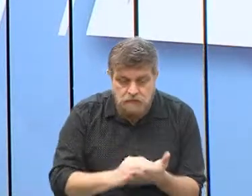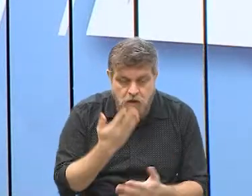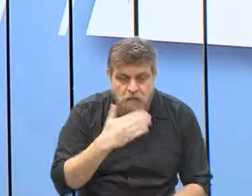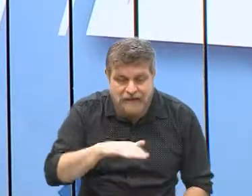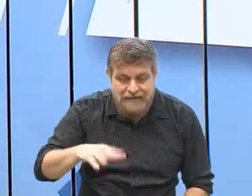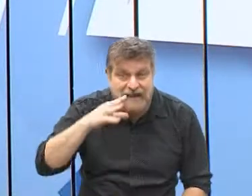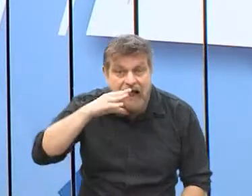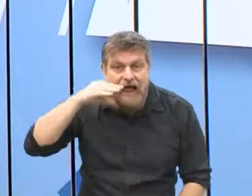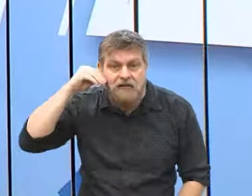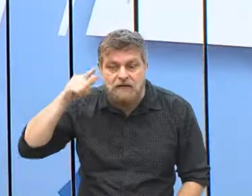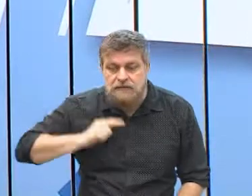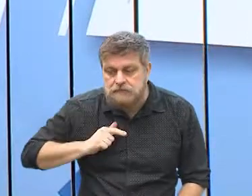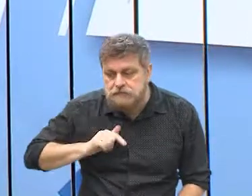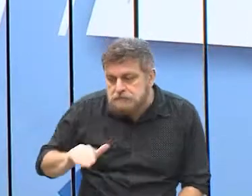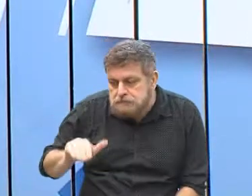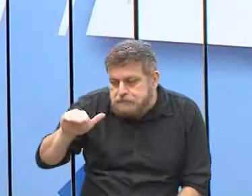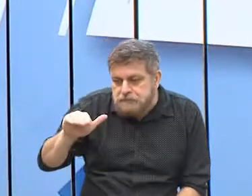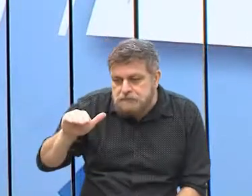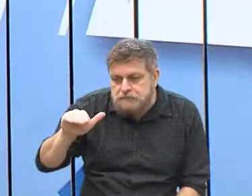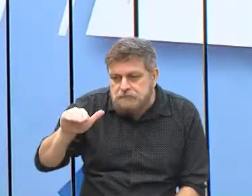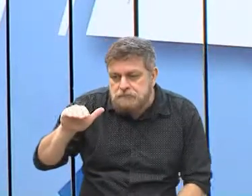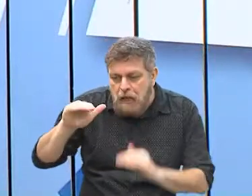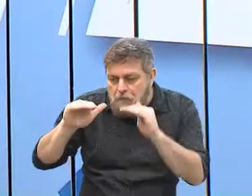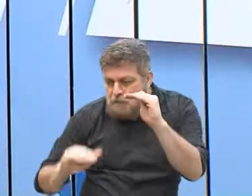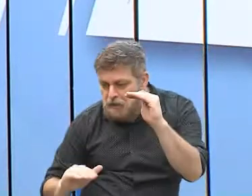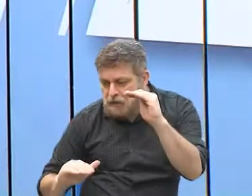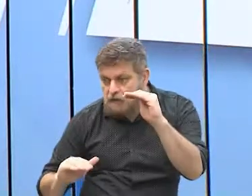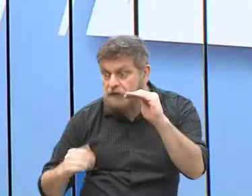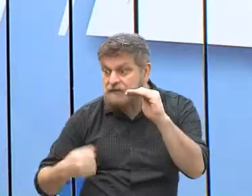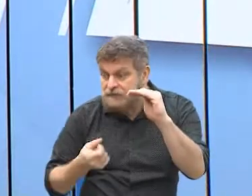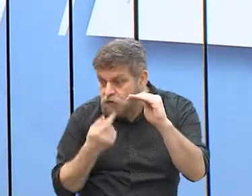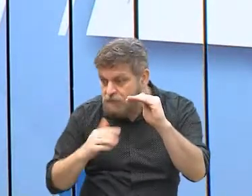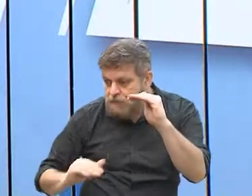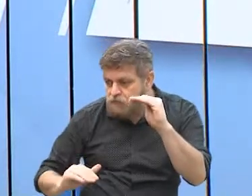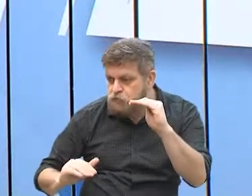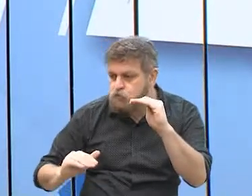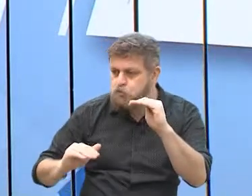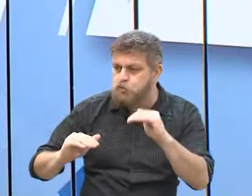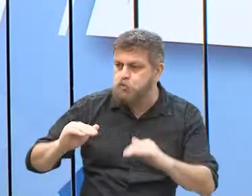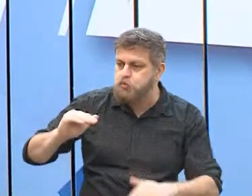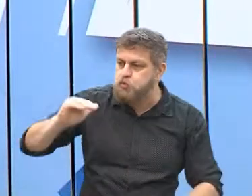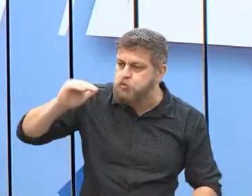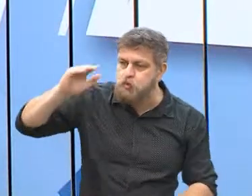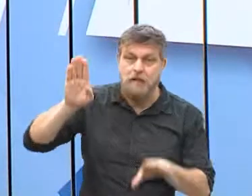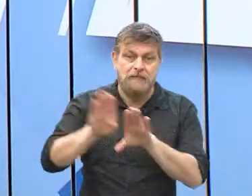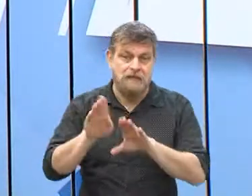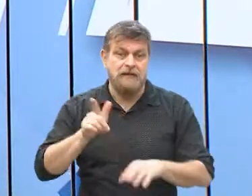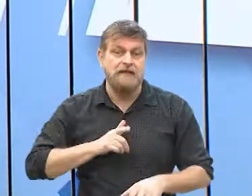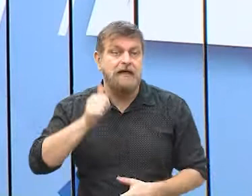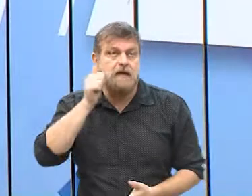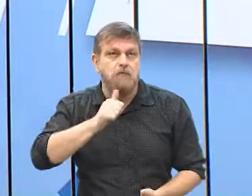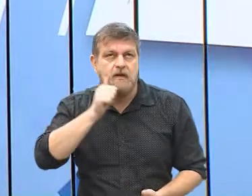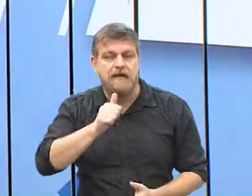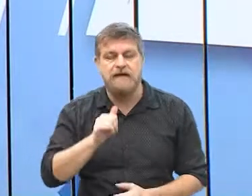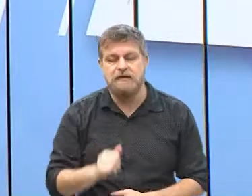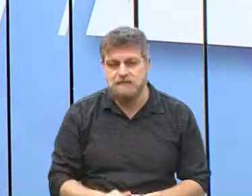crianças e adolescentes que têm déficit desse hormônio do crescimento, né, mas que também atende mulheres que possuem uma